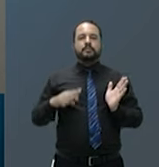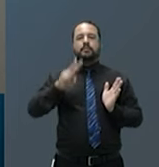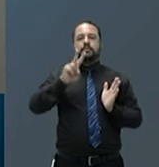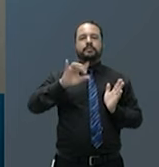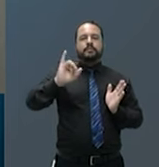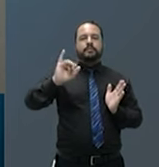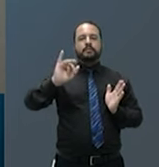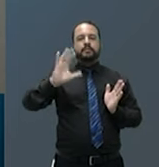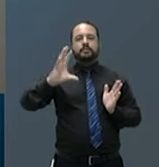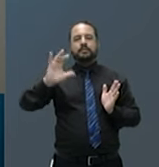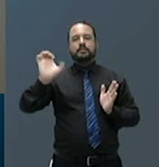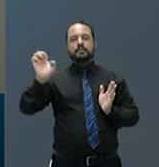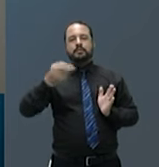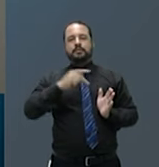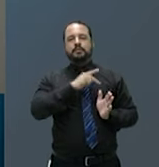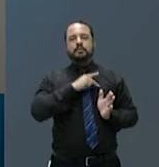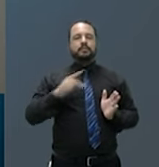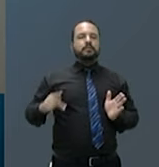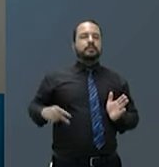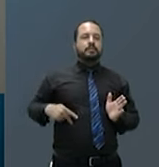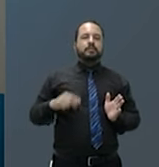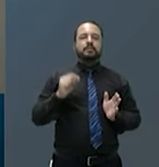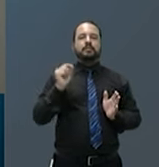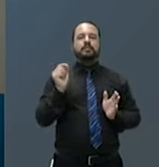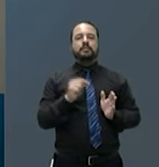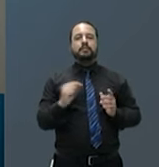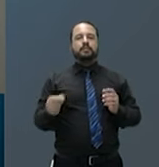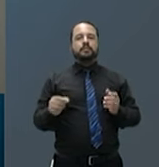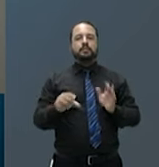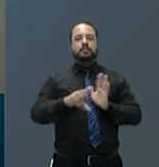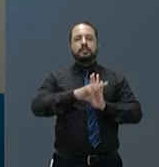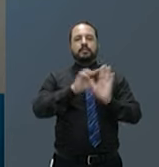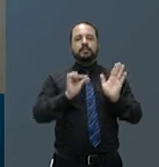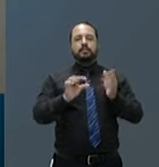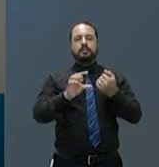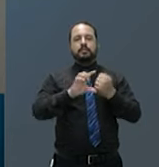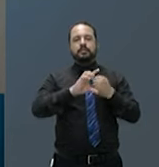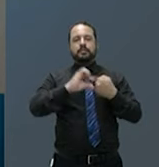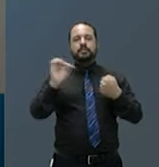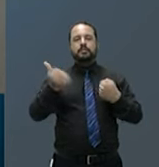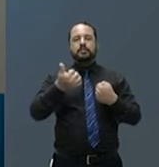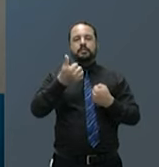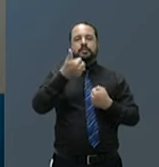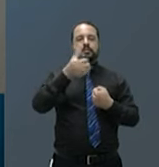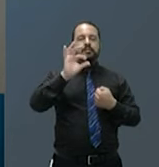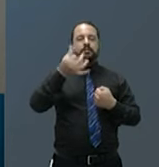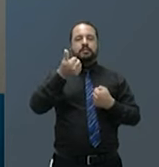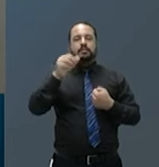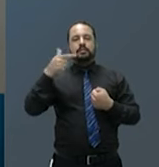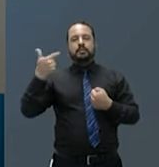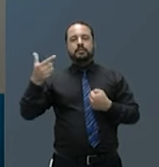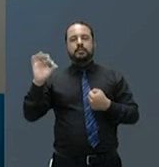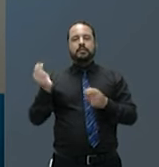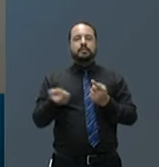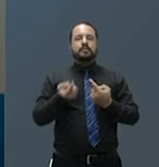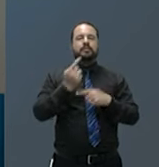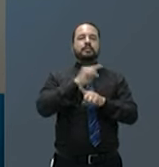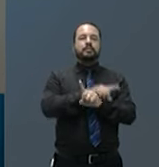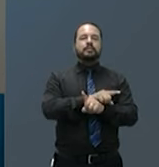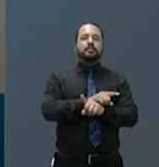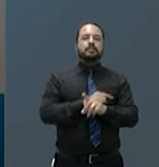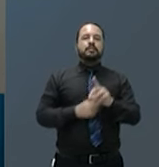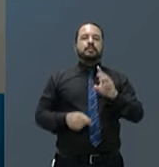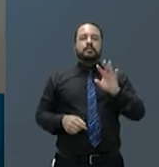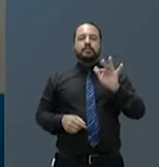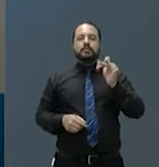alguns casos, vê-se que o parágrafo 4º do artigo 1021 apresenta-se como contraponto à possibilidade de utilização